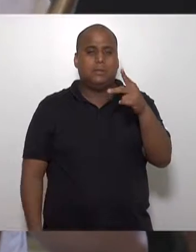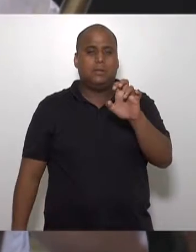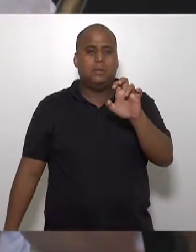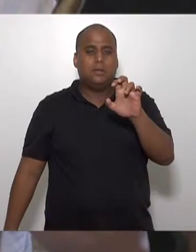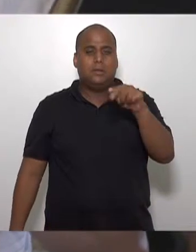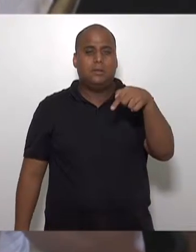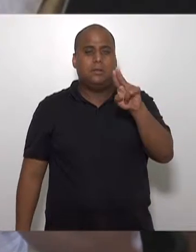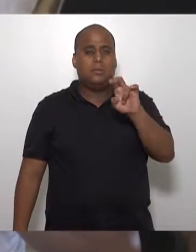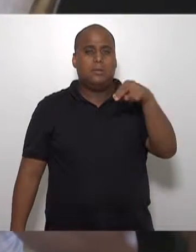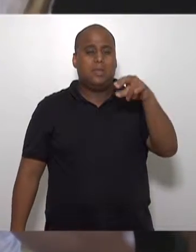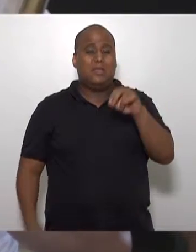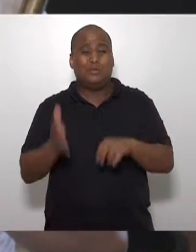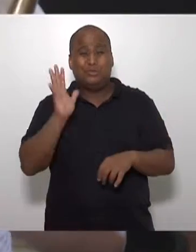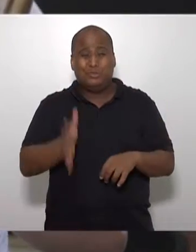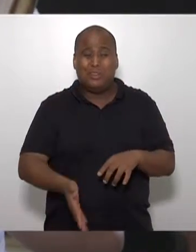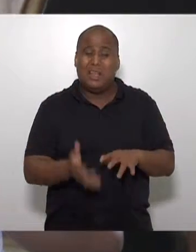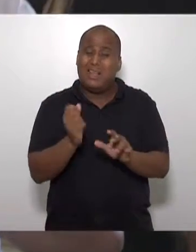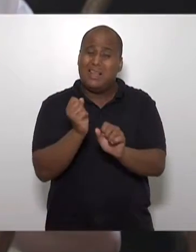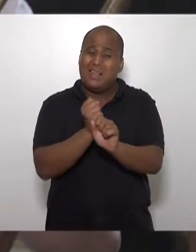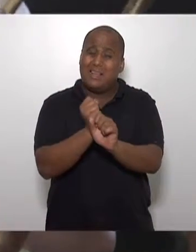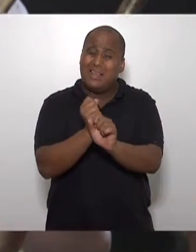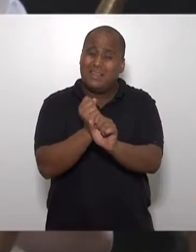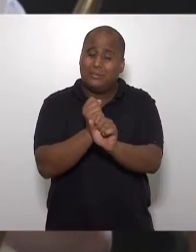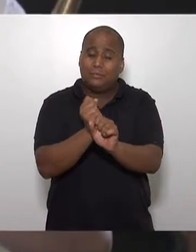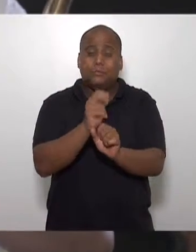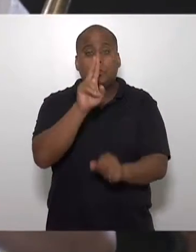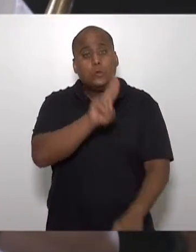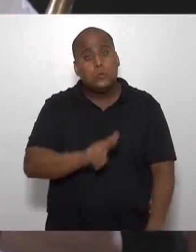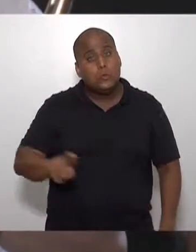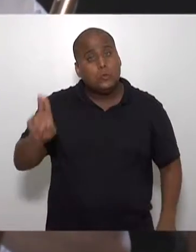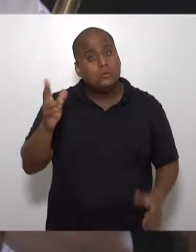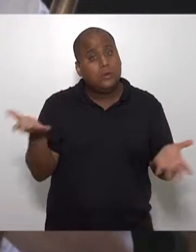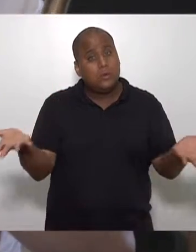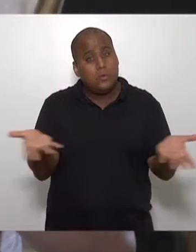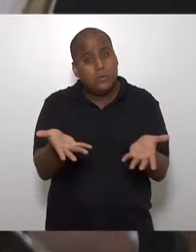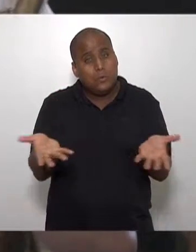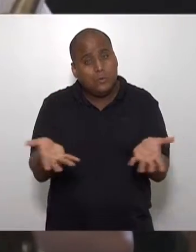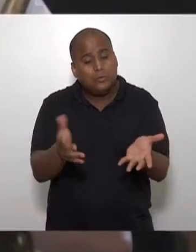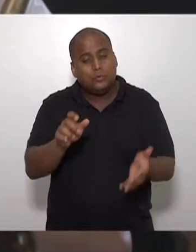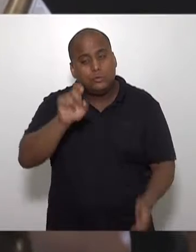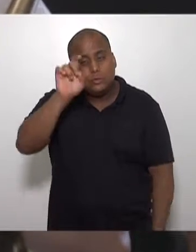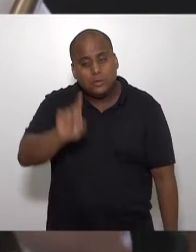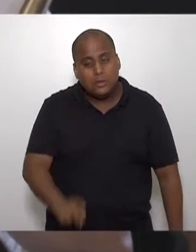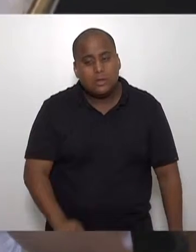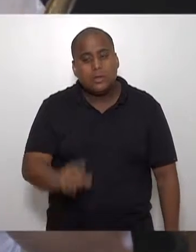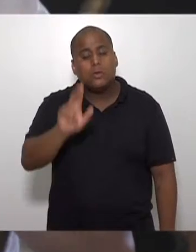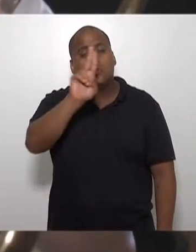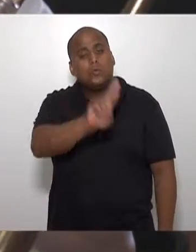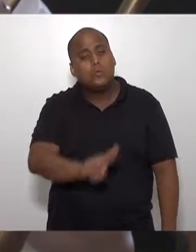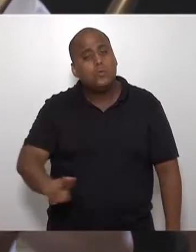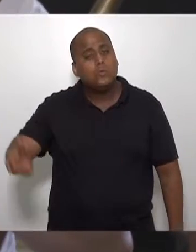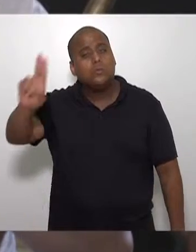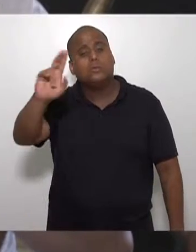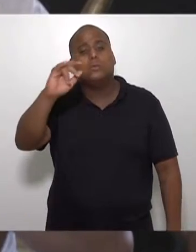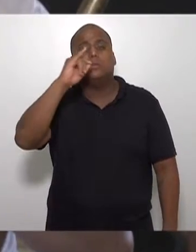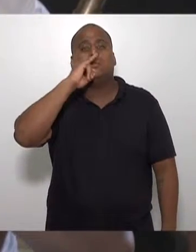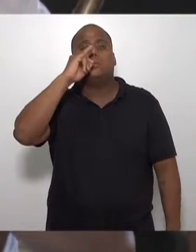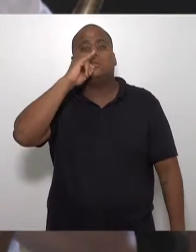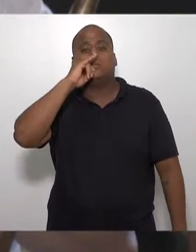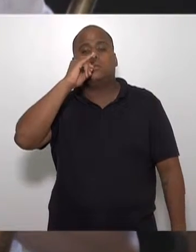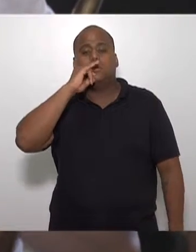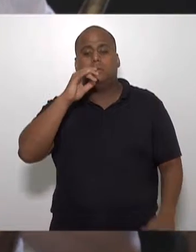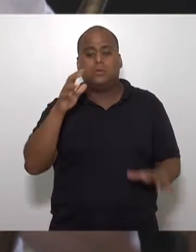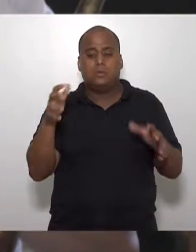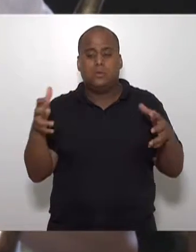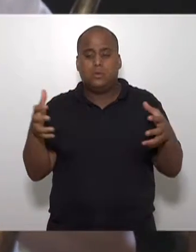foi utilizado muito tempo ea maior utilização dele hoje em dia é não na utilização com as bandas